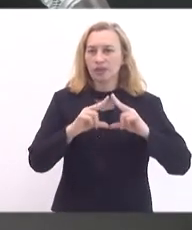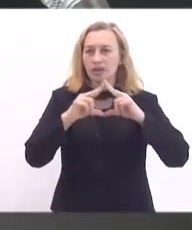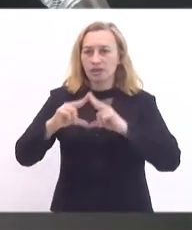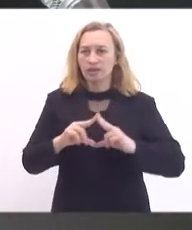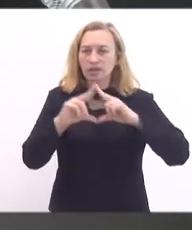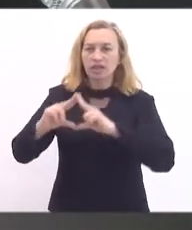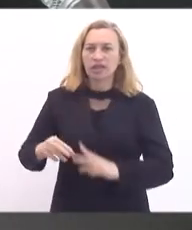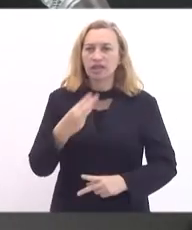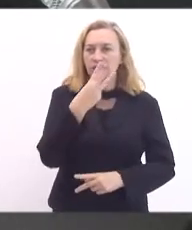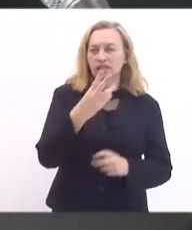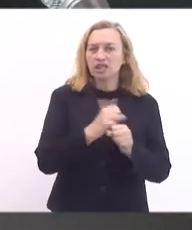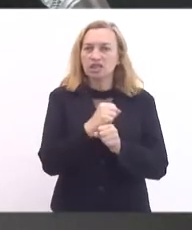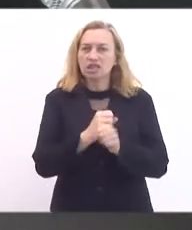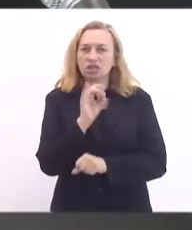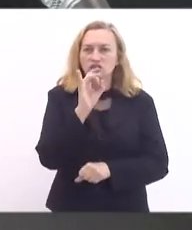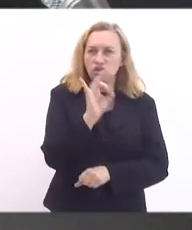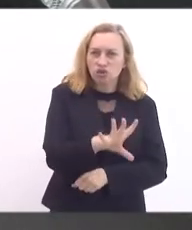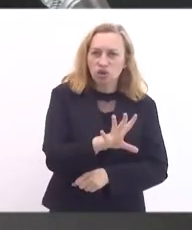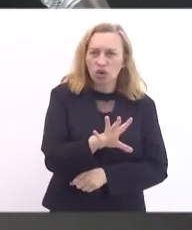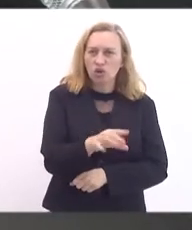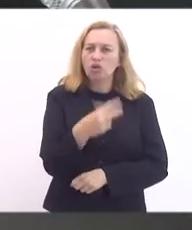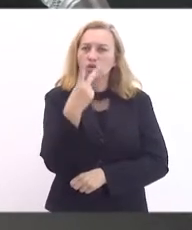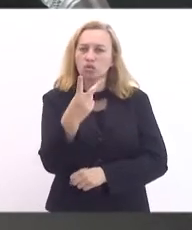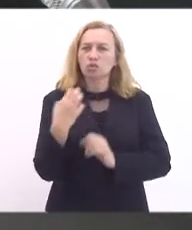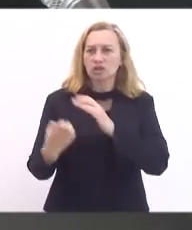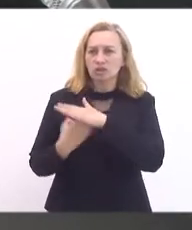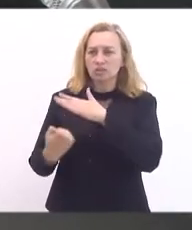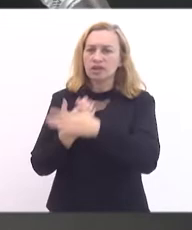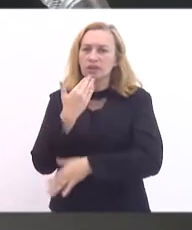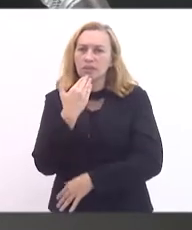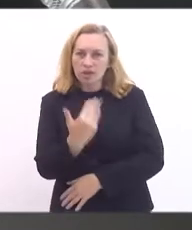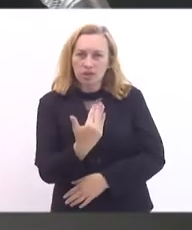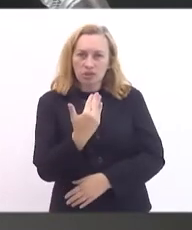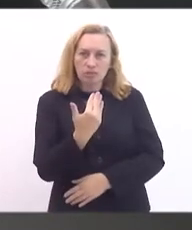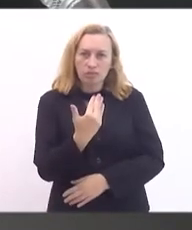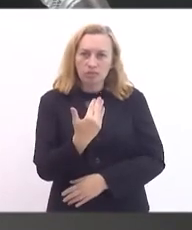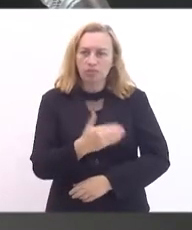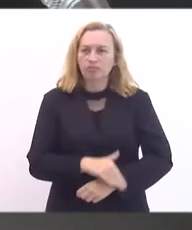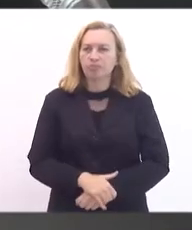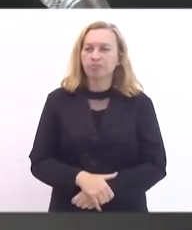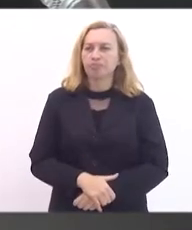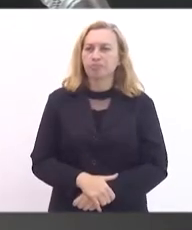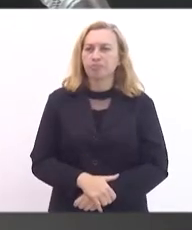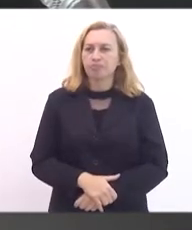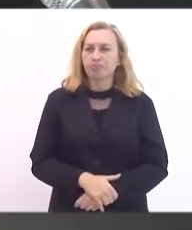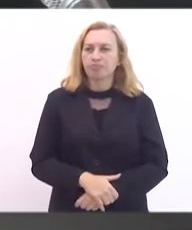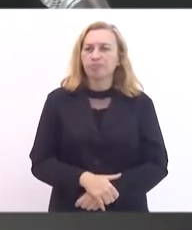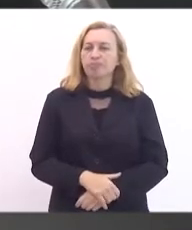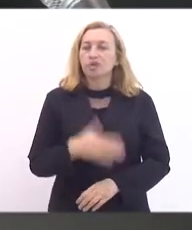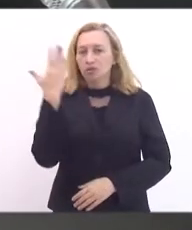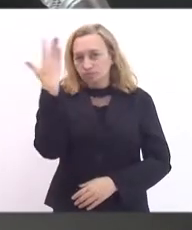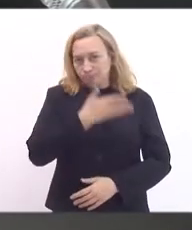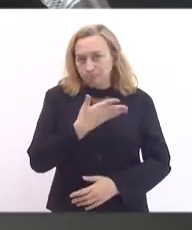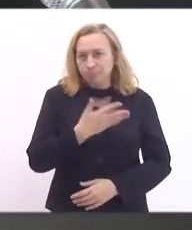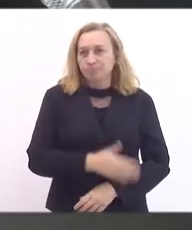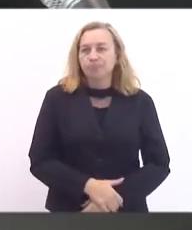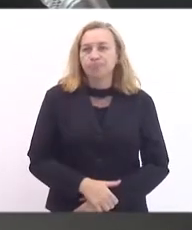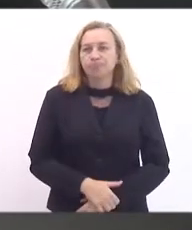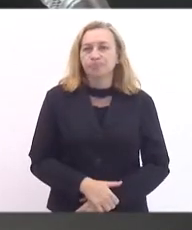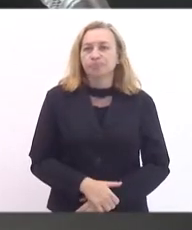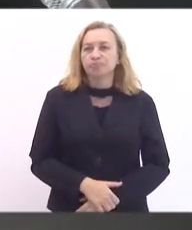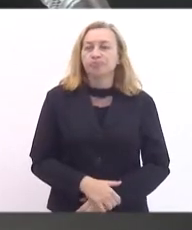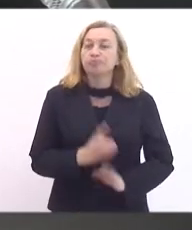13 anos só efetivamente duas empresas pediram comprova que